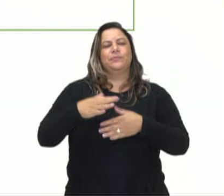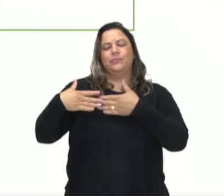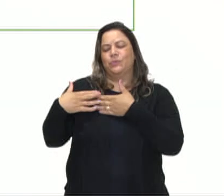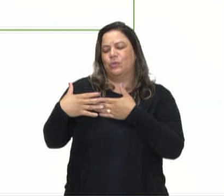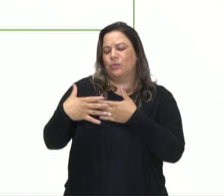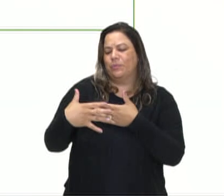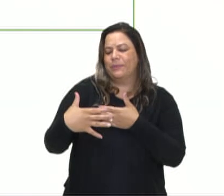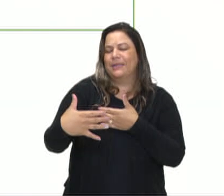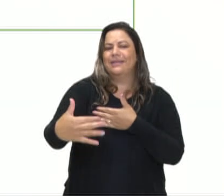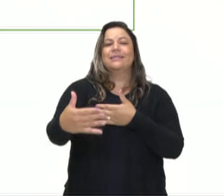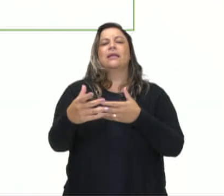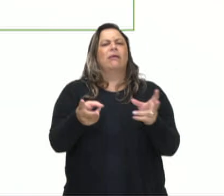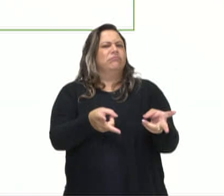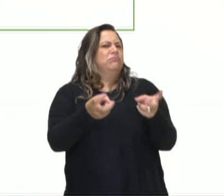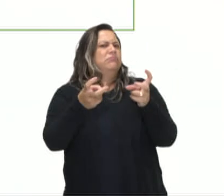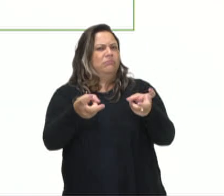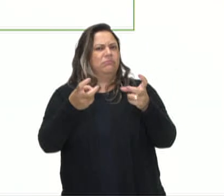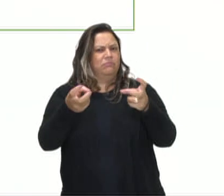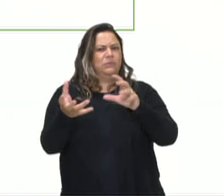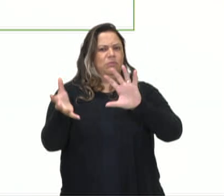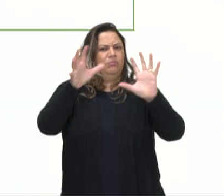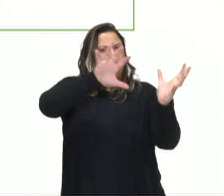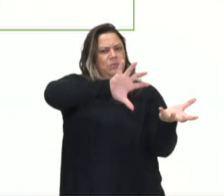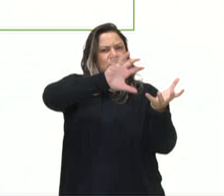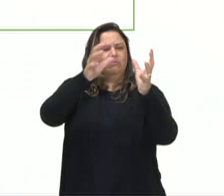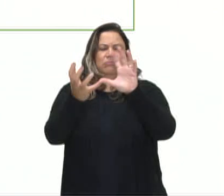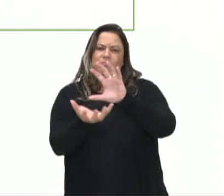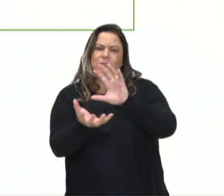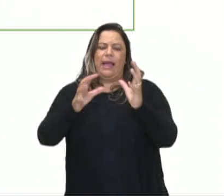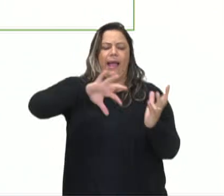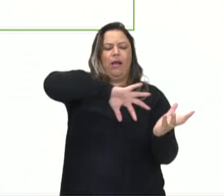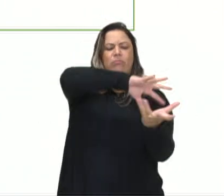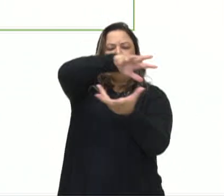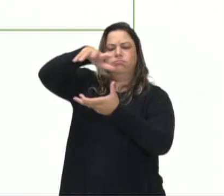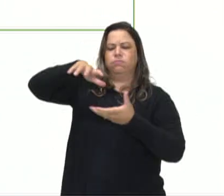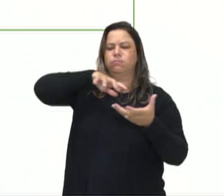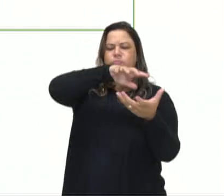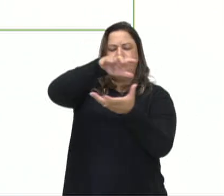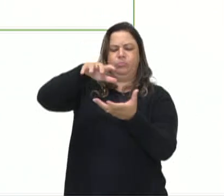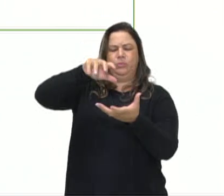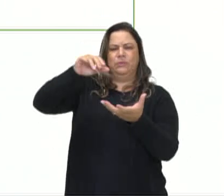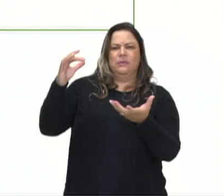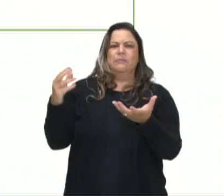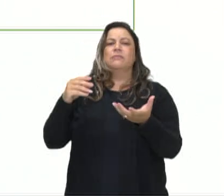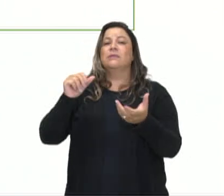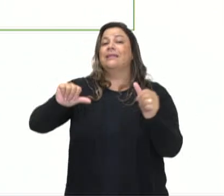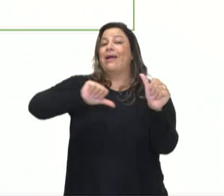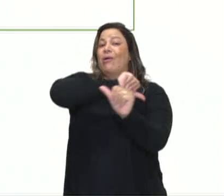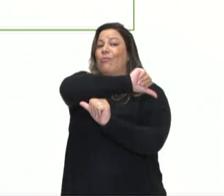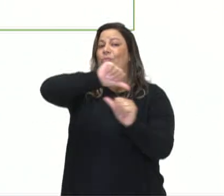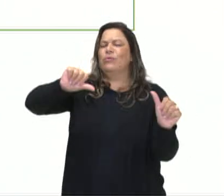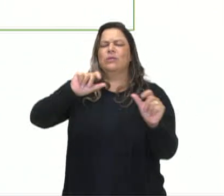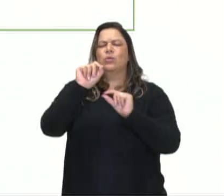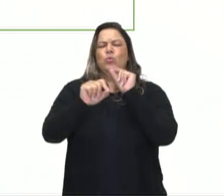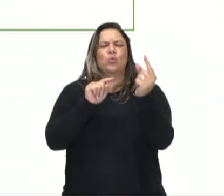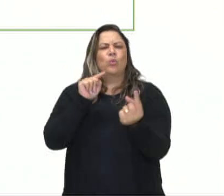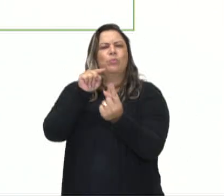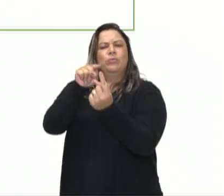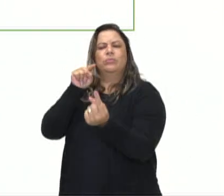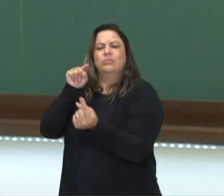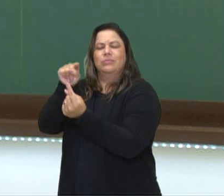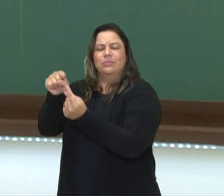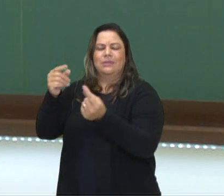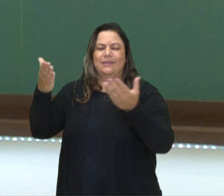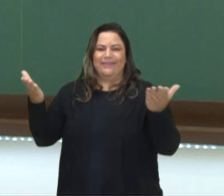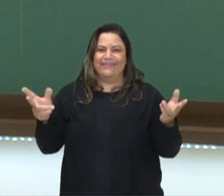anos, percebe-se que o clima da Terra está passando por mudanças. Descreva como podemos definir mudanças